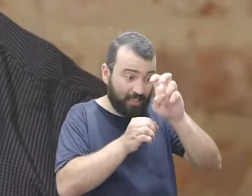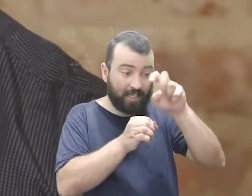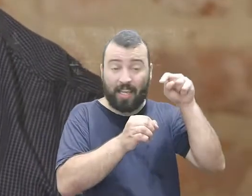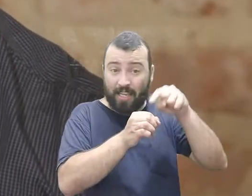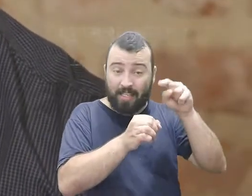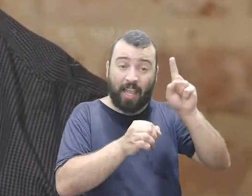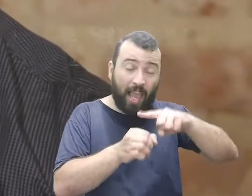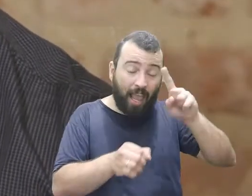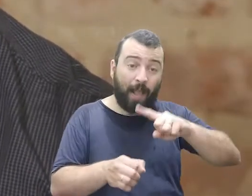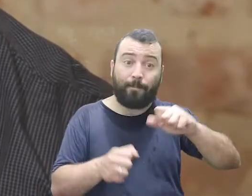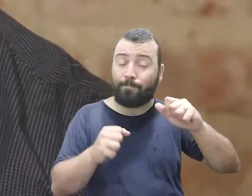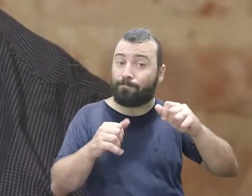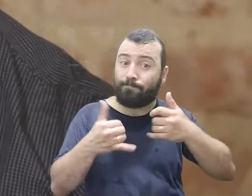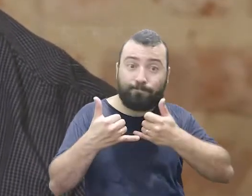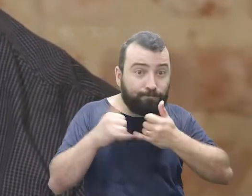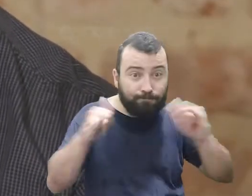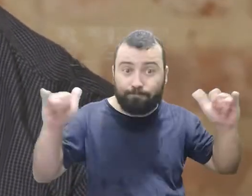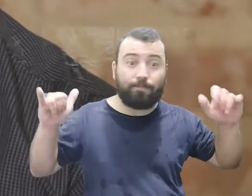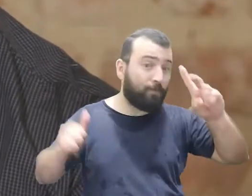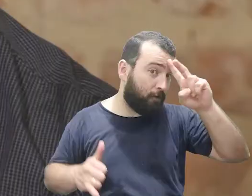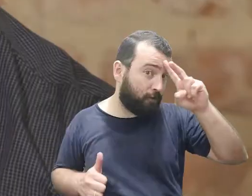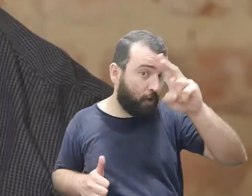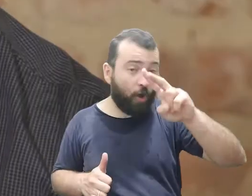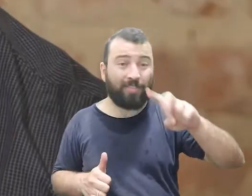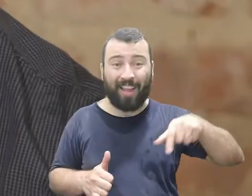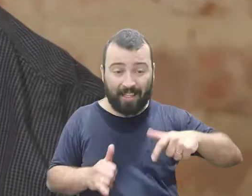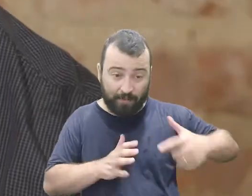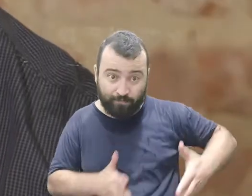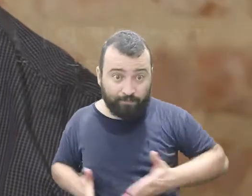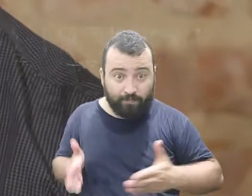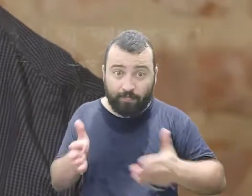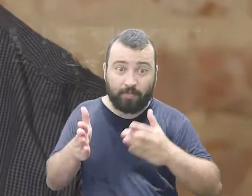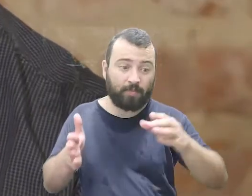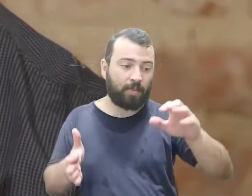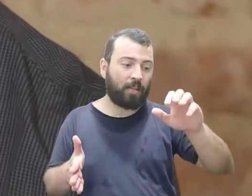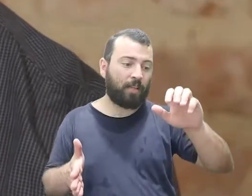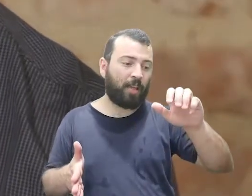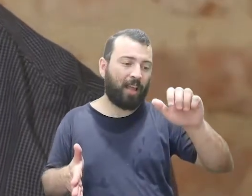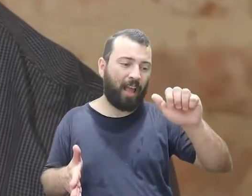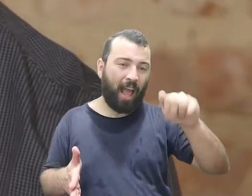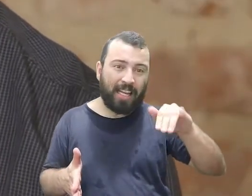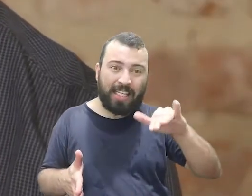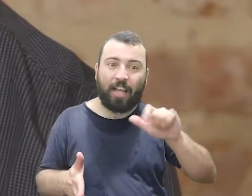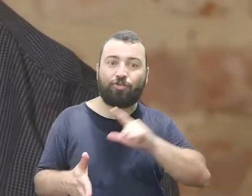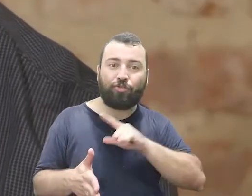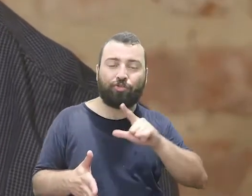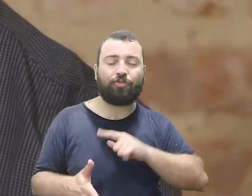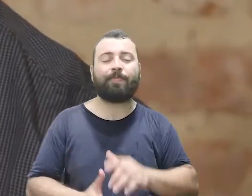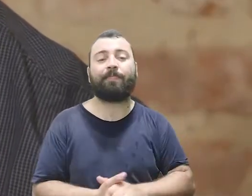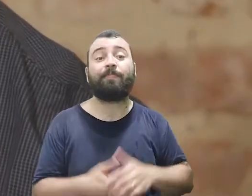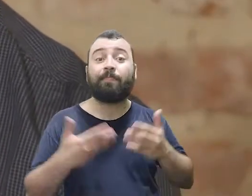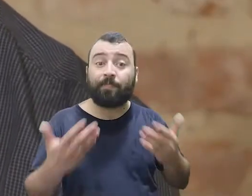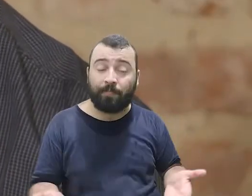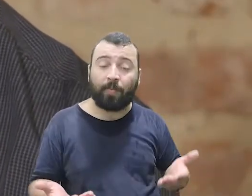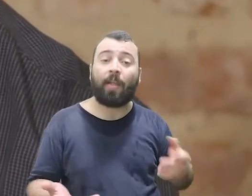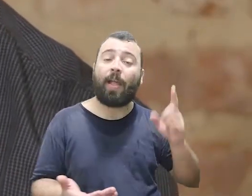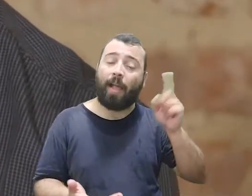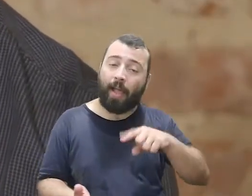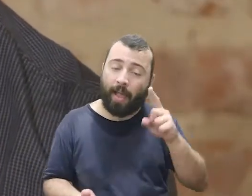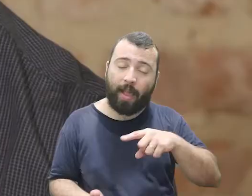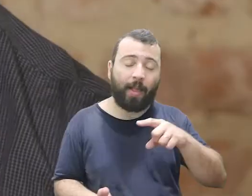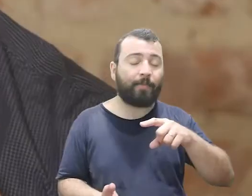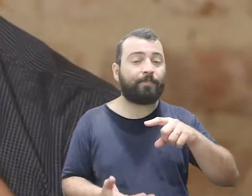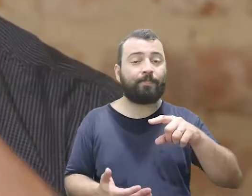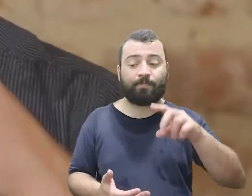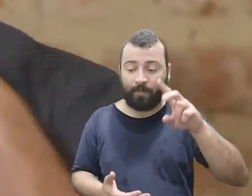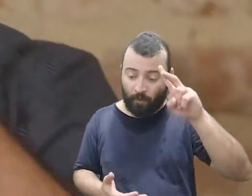watts. Essa é a quantidade de energia que a circulação termoanina transporta e, portanto, é um